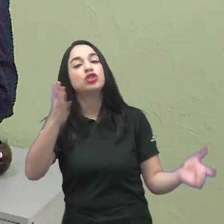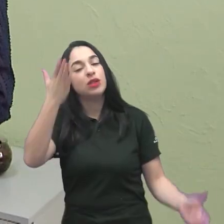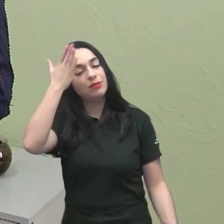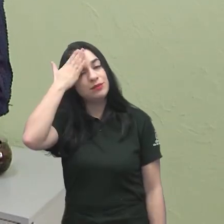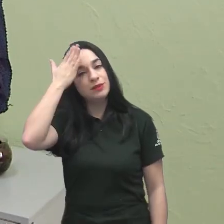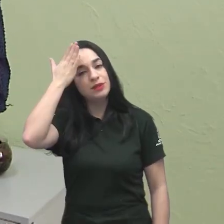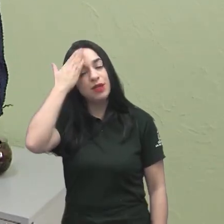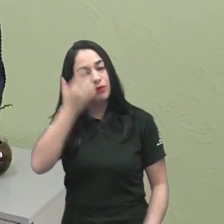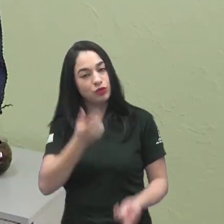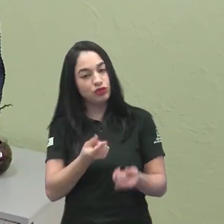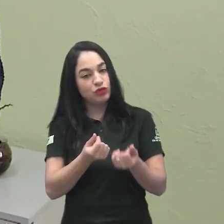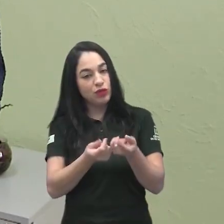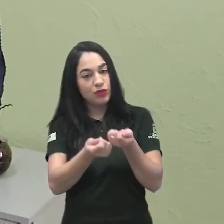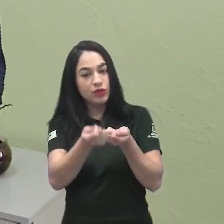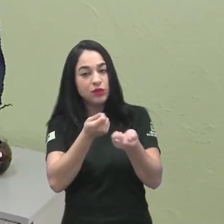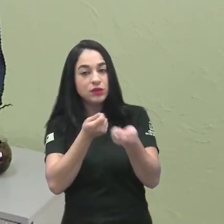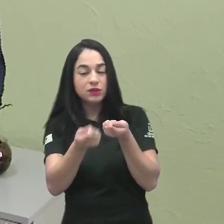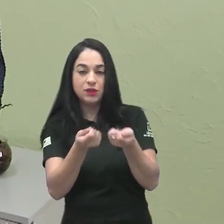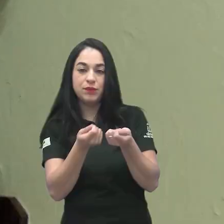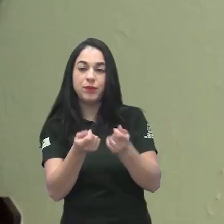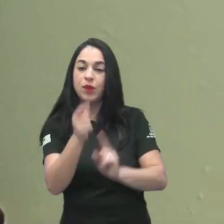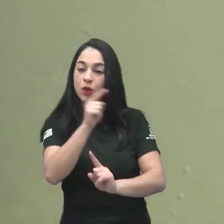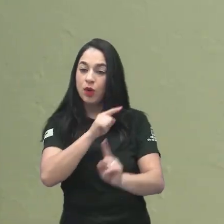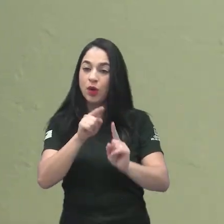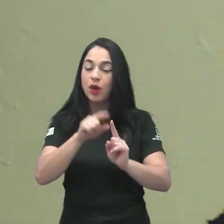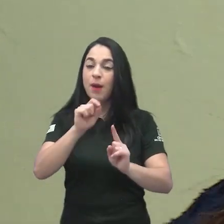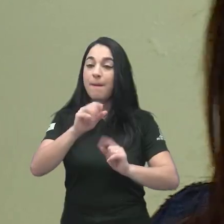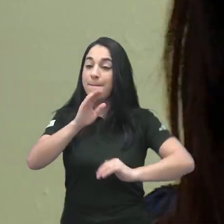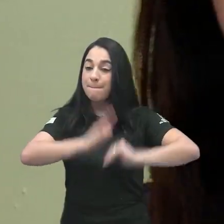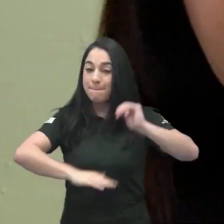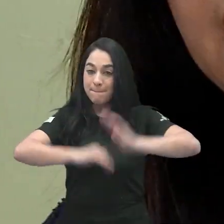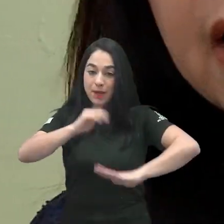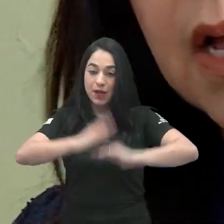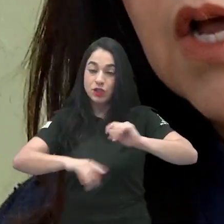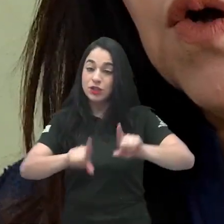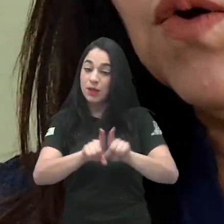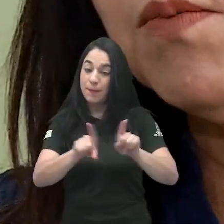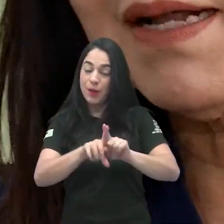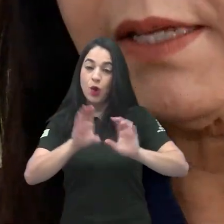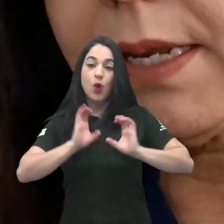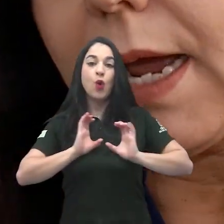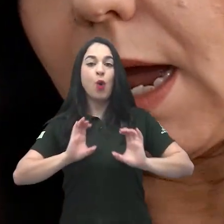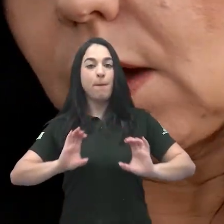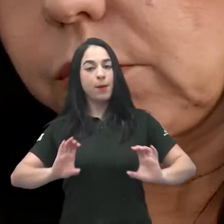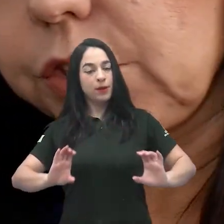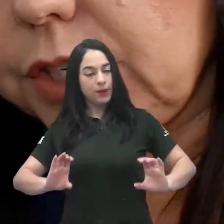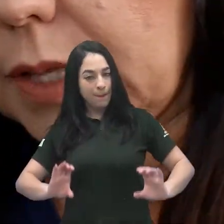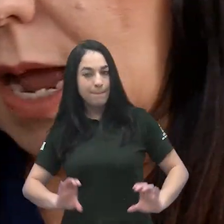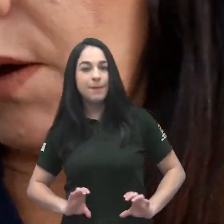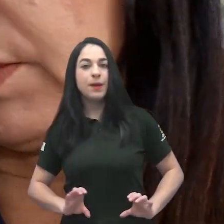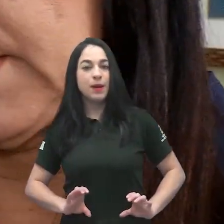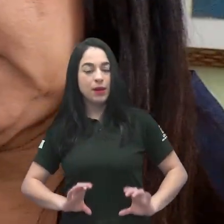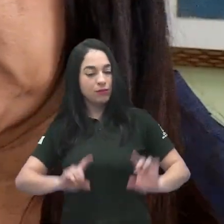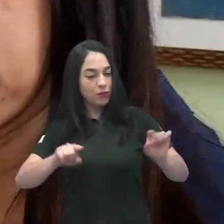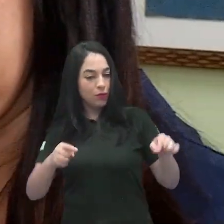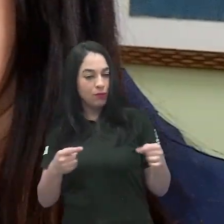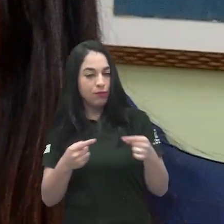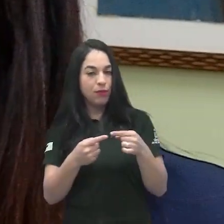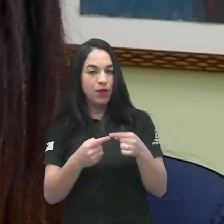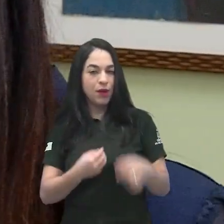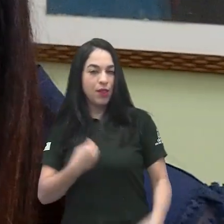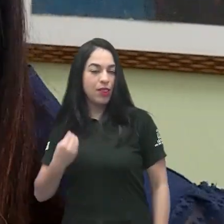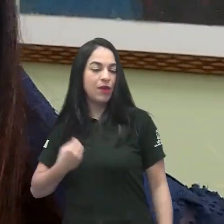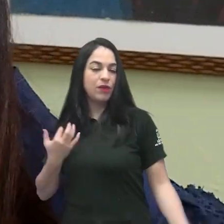adolescentes. Mais do que falar sobre finanças, a proposta quer desenvolver hábitos e comportamentos que acompanhem